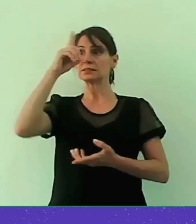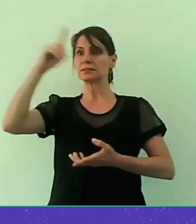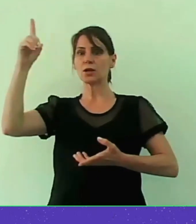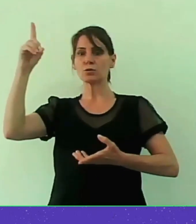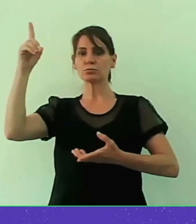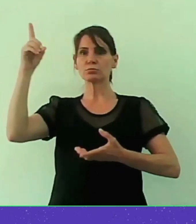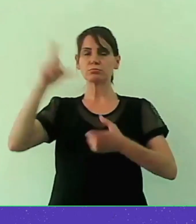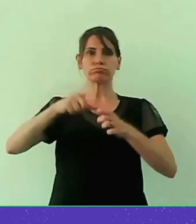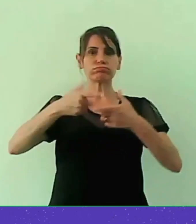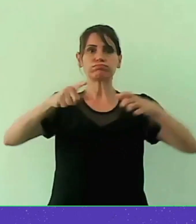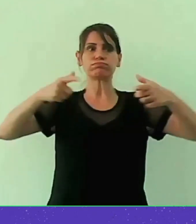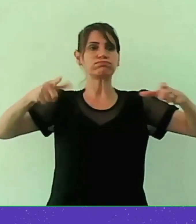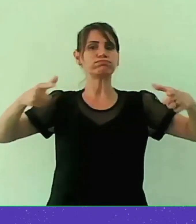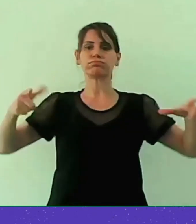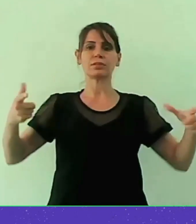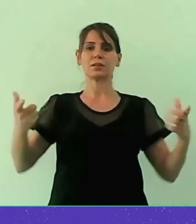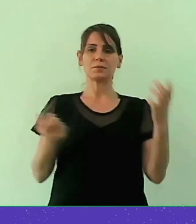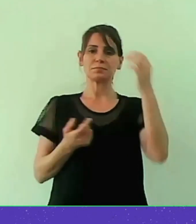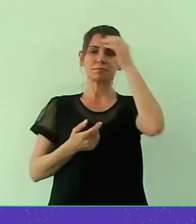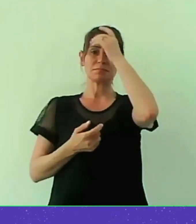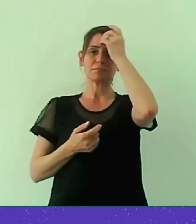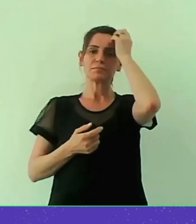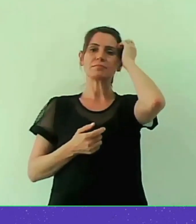efeito. E não só isso,